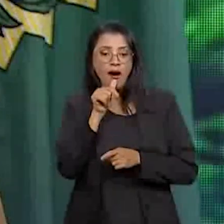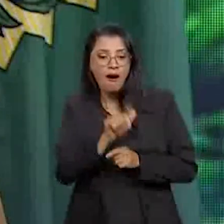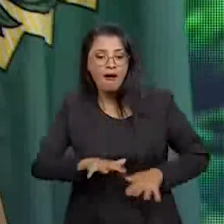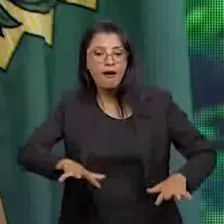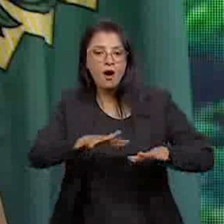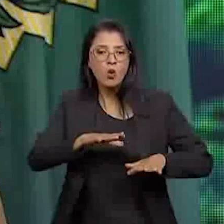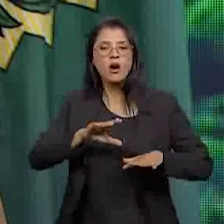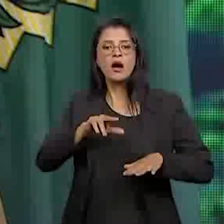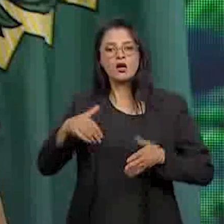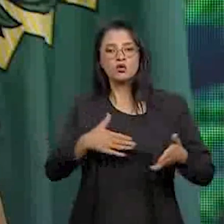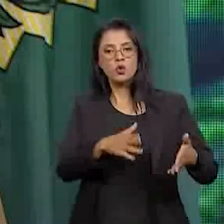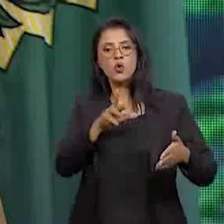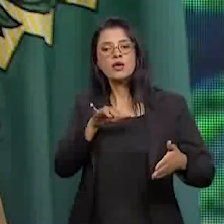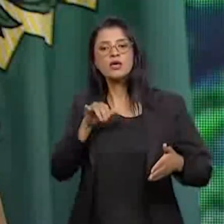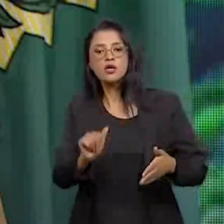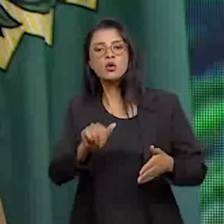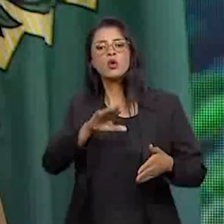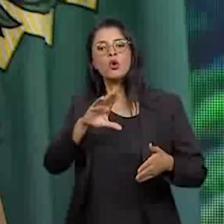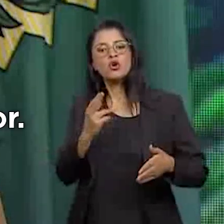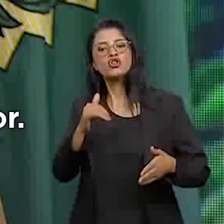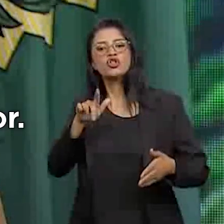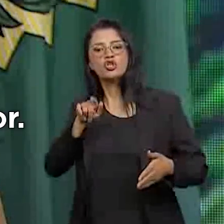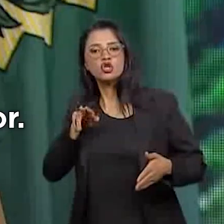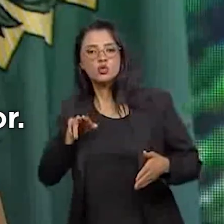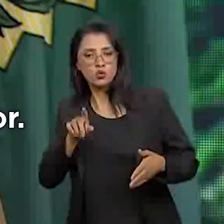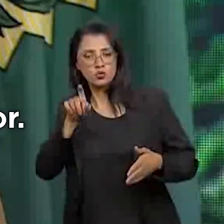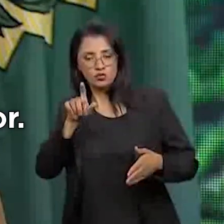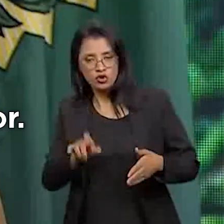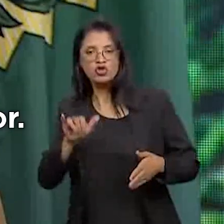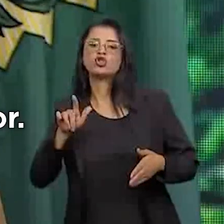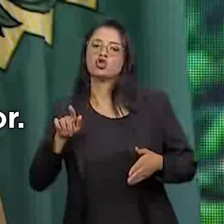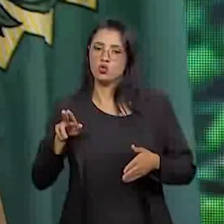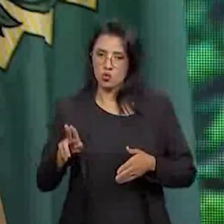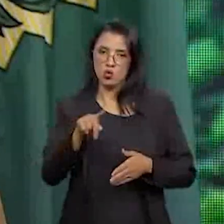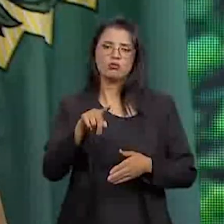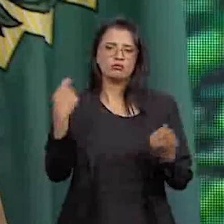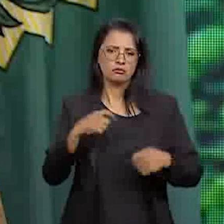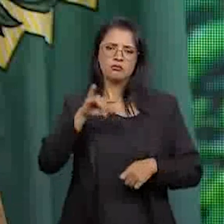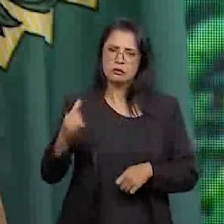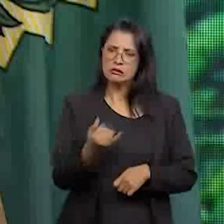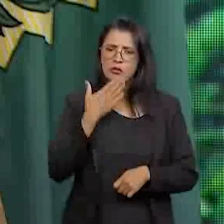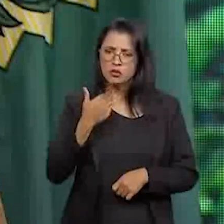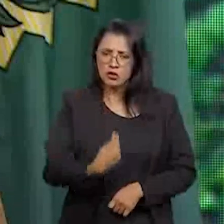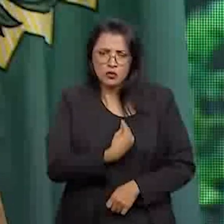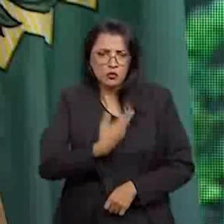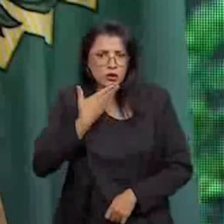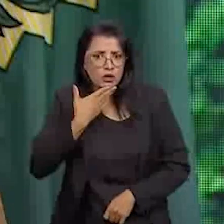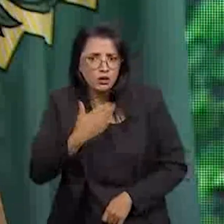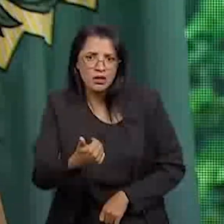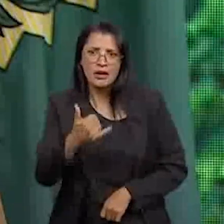povo amazônico merece ter seus direitos garantidos e oportunidade para uma vida melhor. Pois, se não